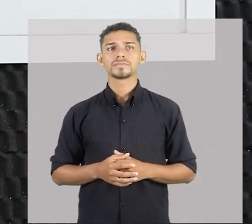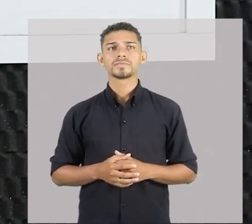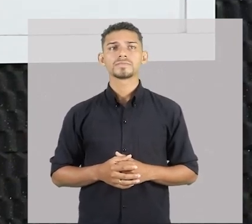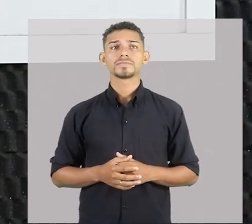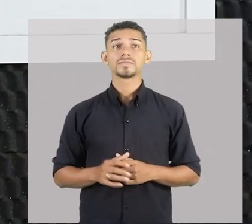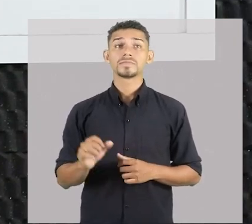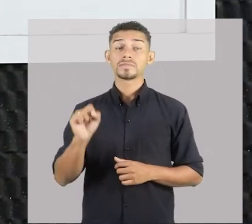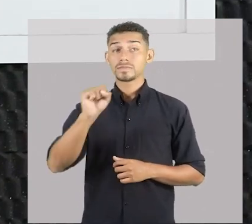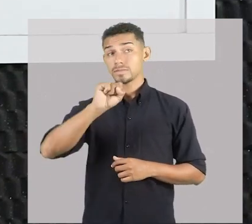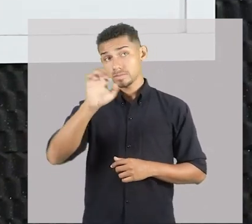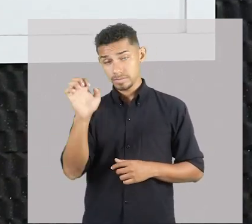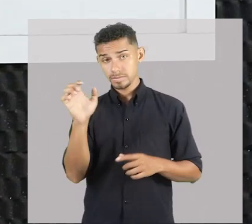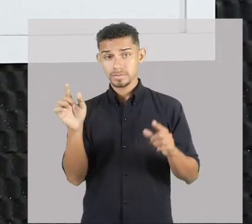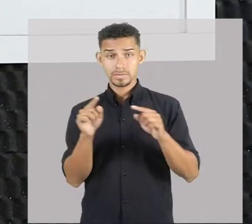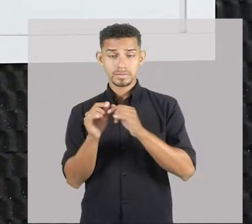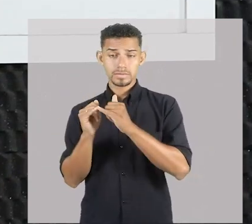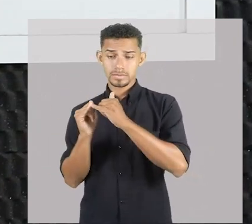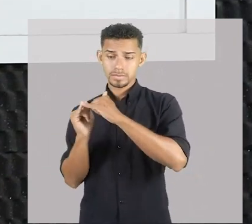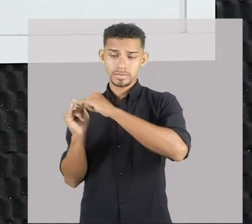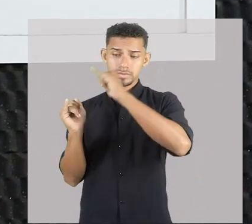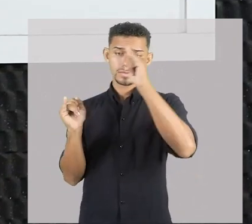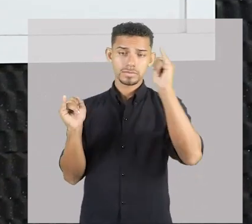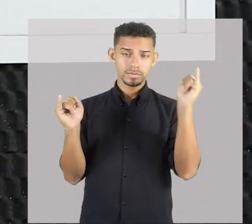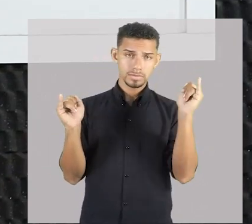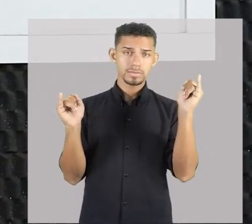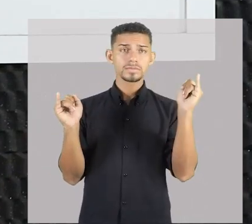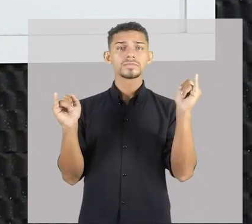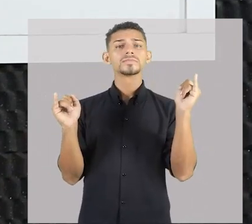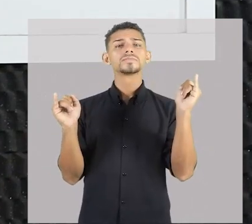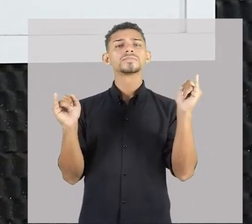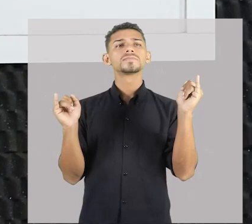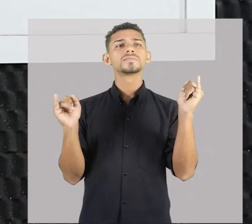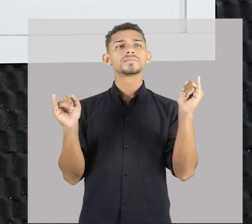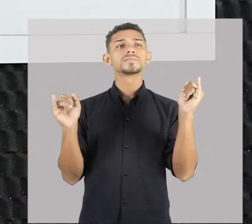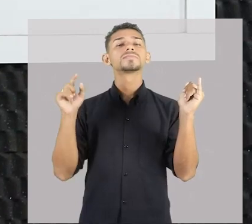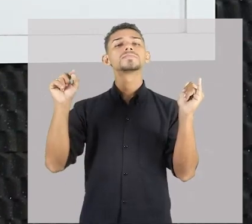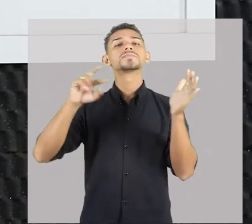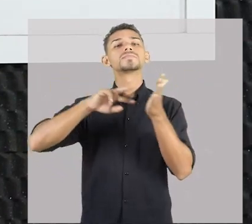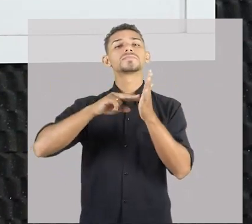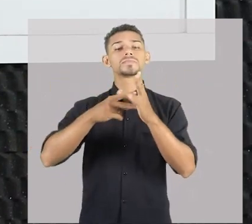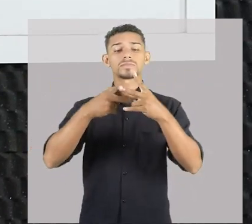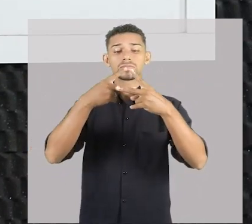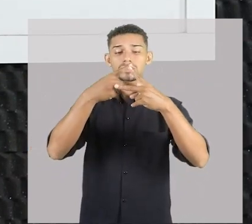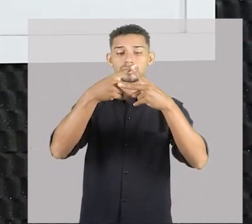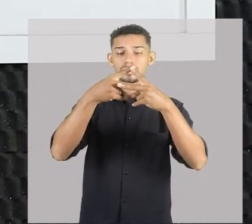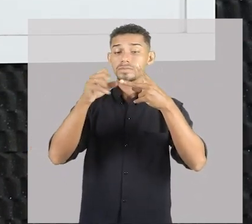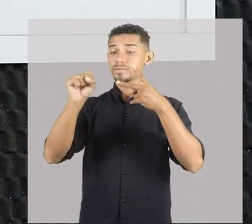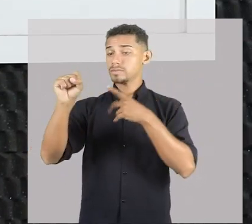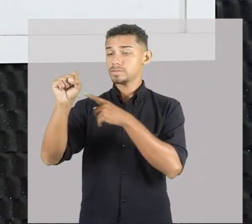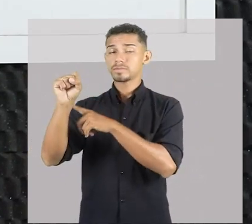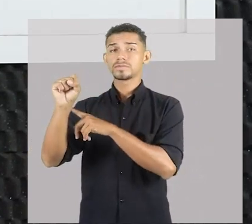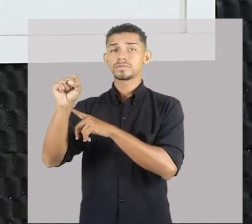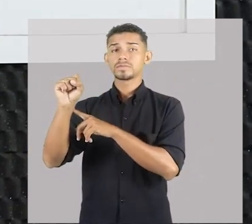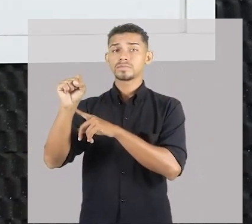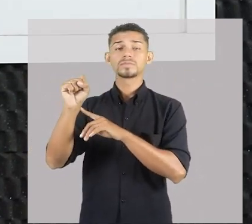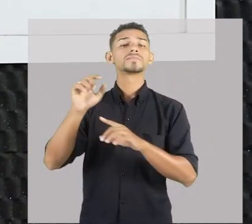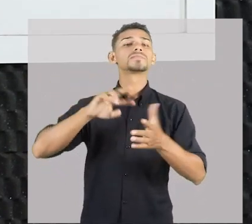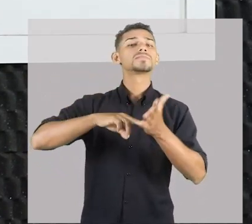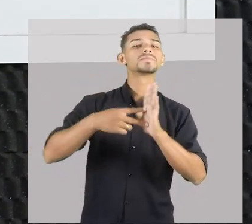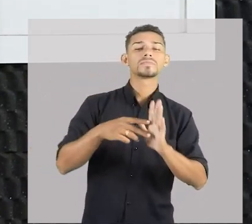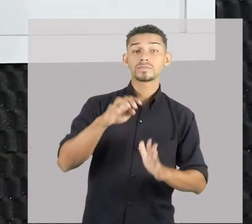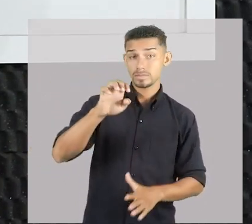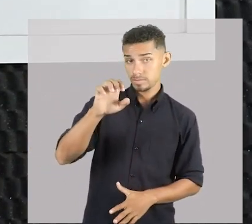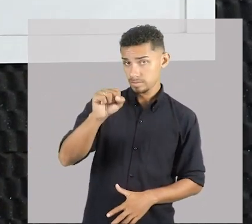Se nós medirmos esse comprimento, como é que a gente chama isso? Ó, espaço percorrido. E dividirmos